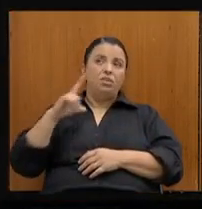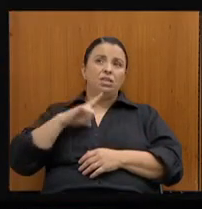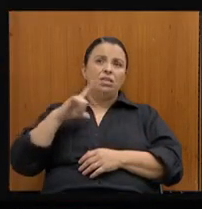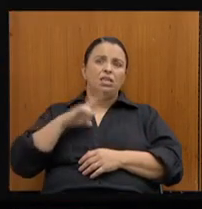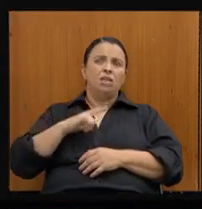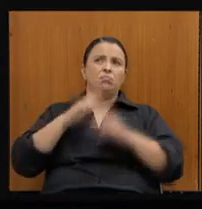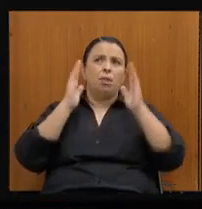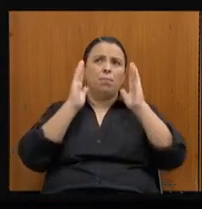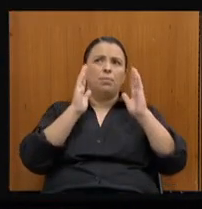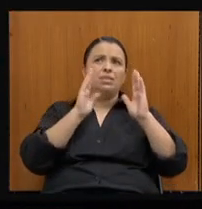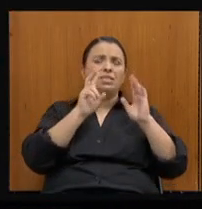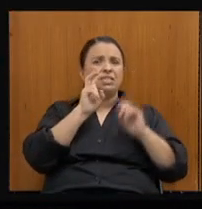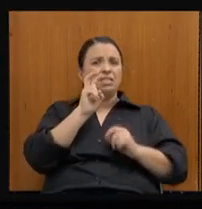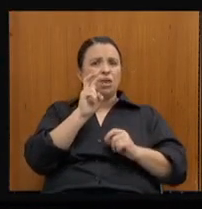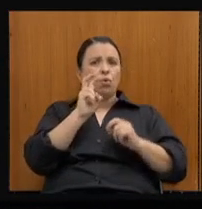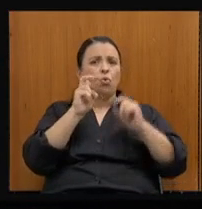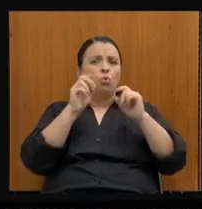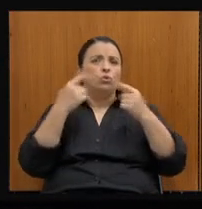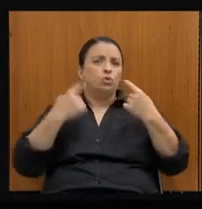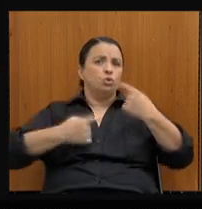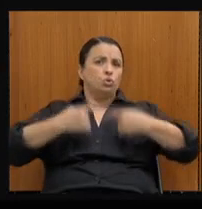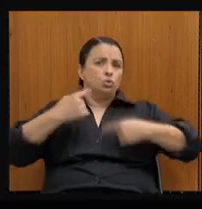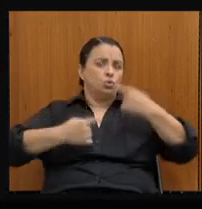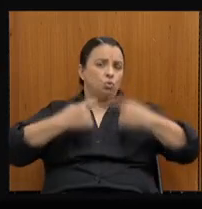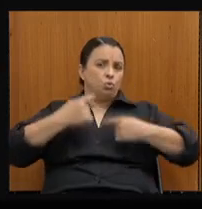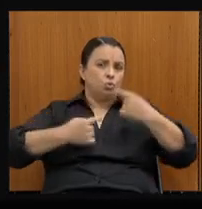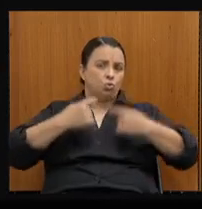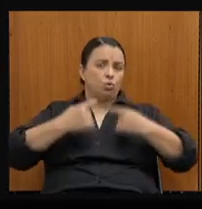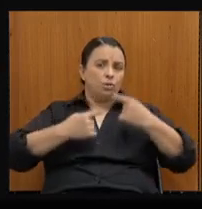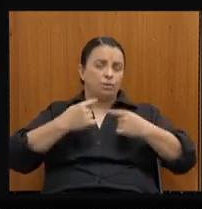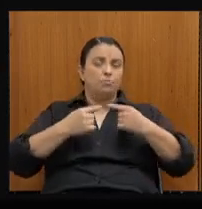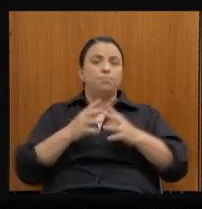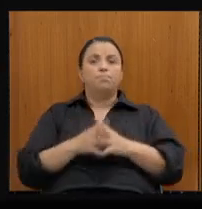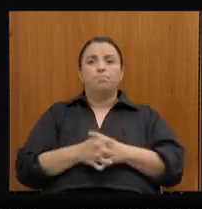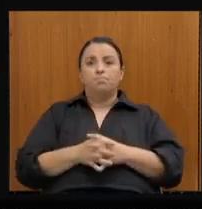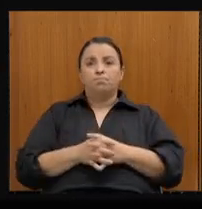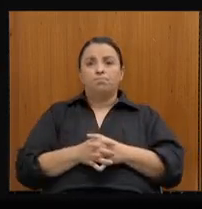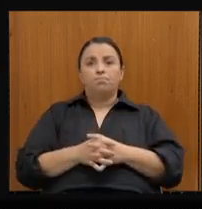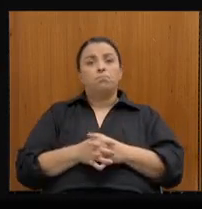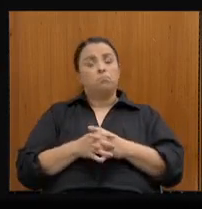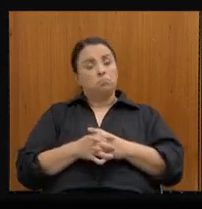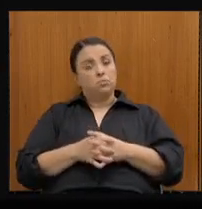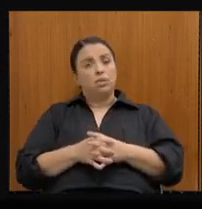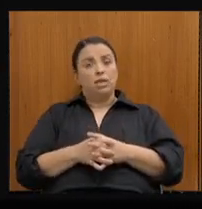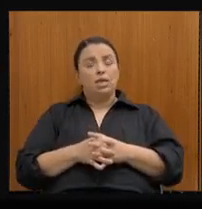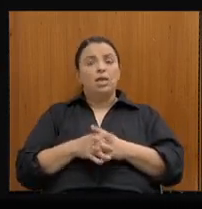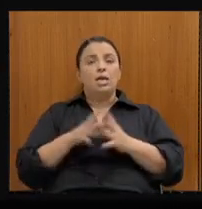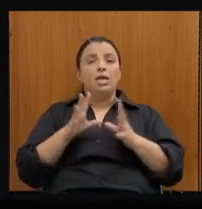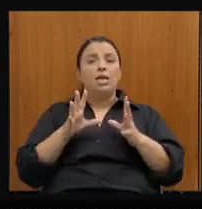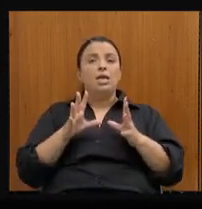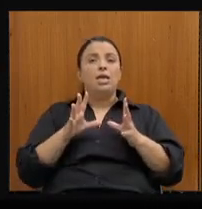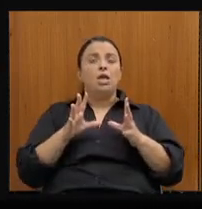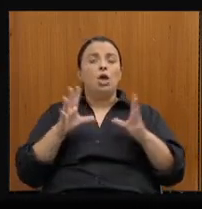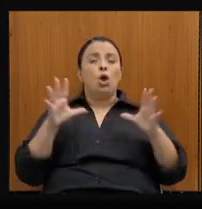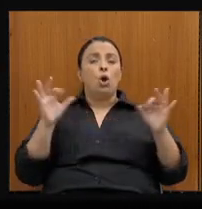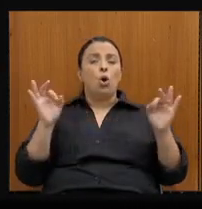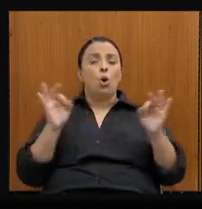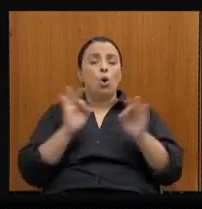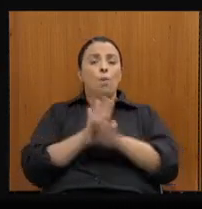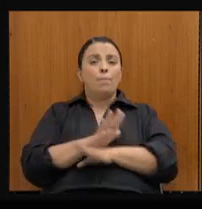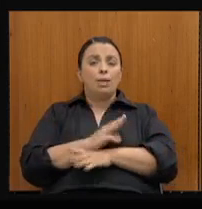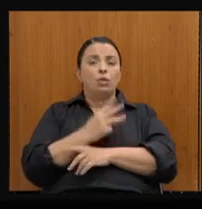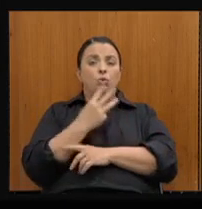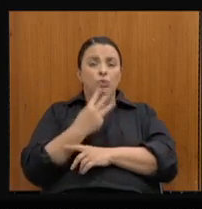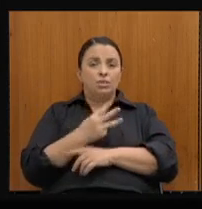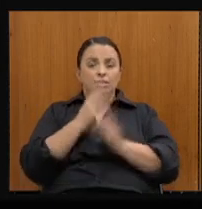audiências públicas e etc para chegar um programa e nós vamos completar esses três eixos Deputado com a nossa